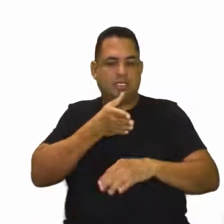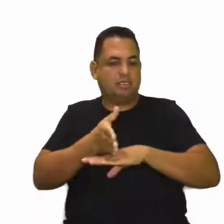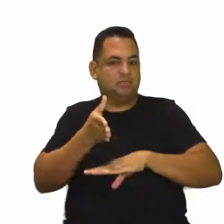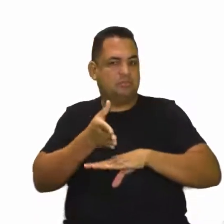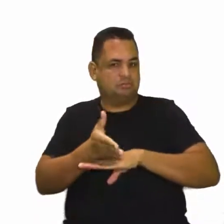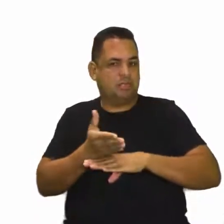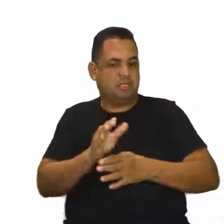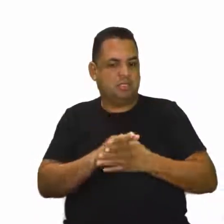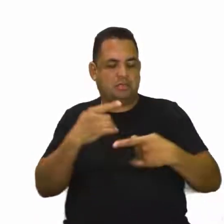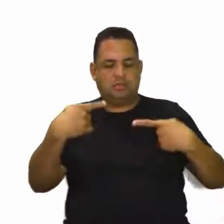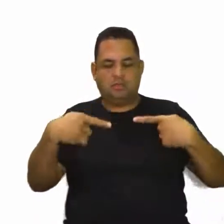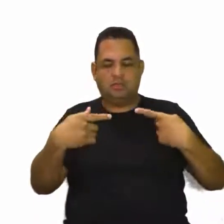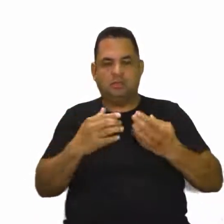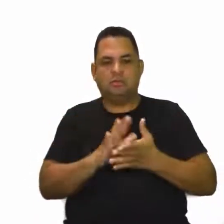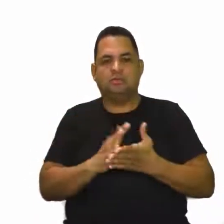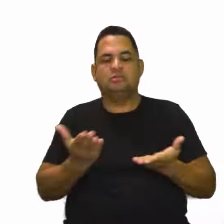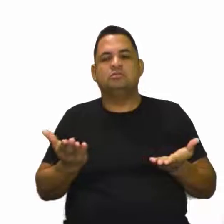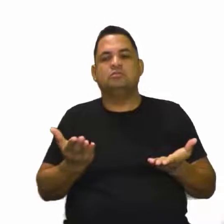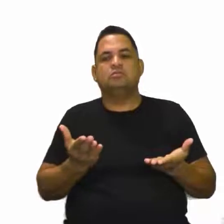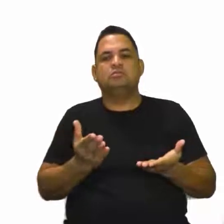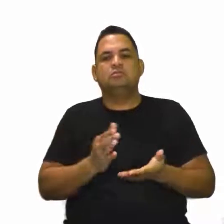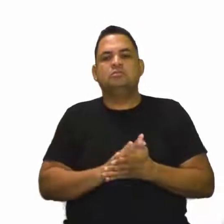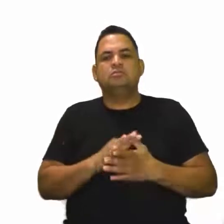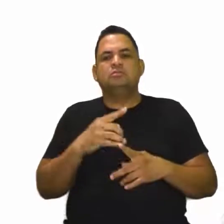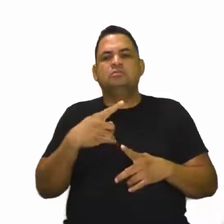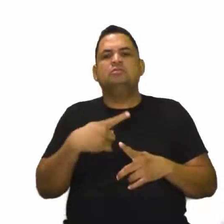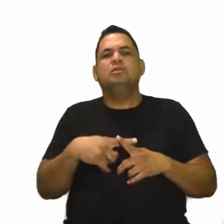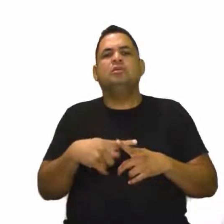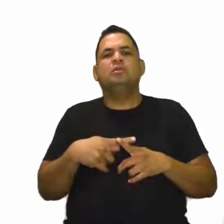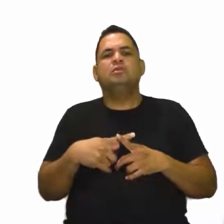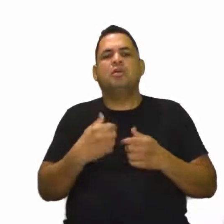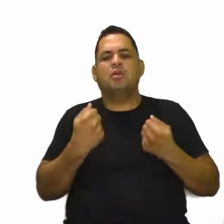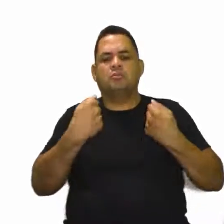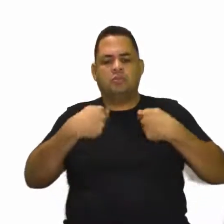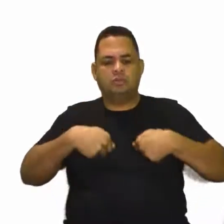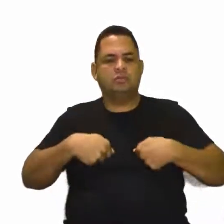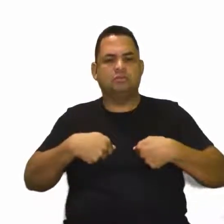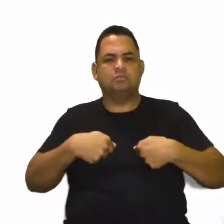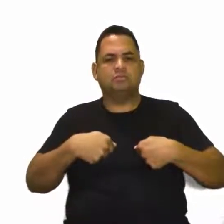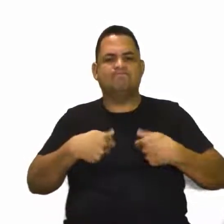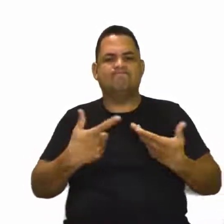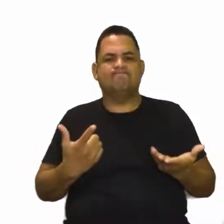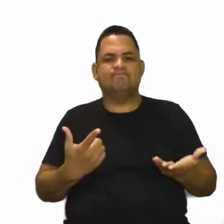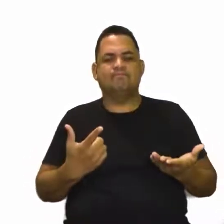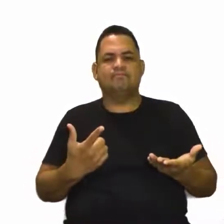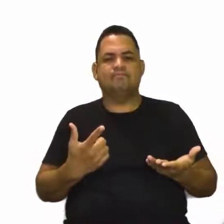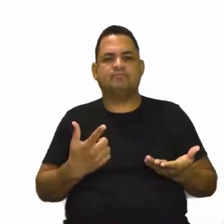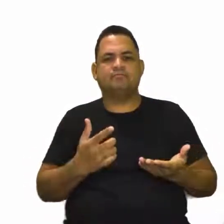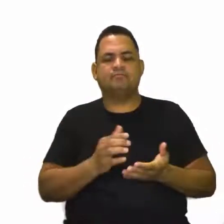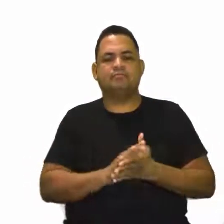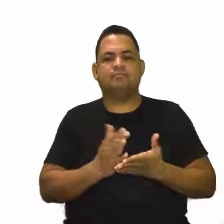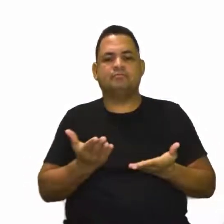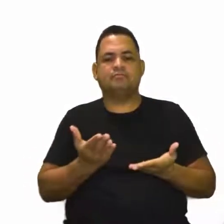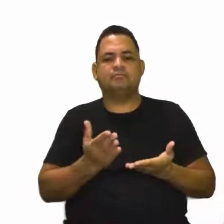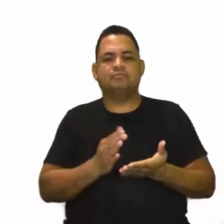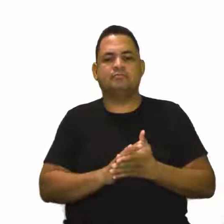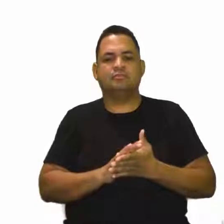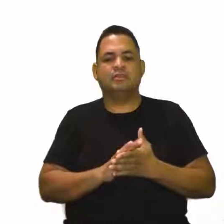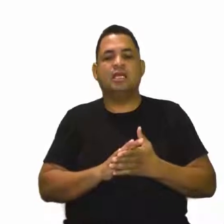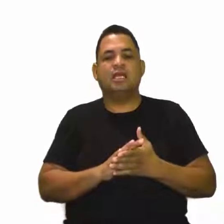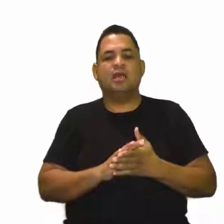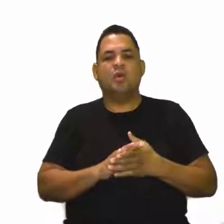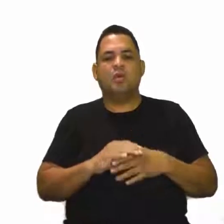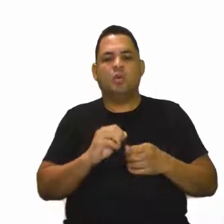Então, eles amarram isso para que o Exército não... Por quê, professor? O poder, gente. O poder. E sem contar que os